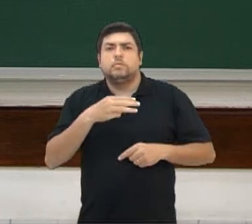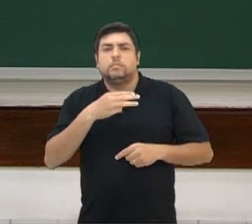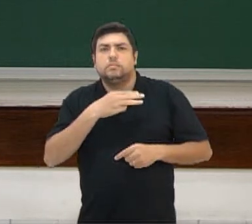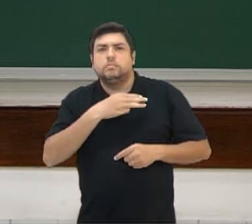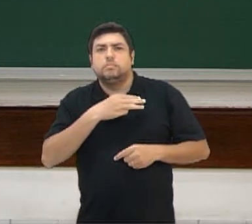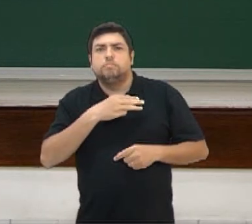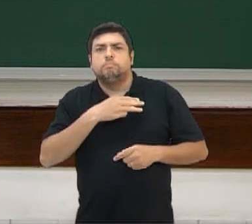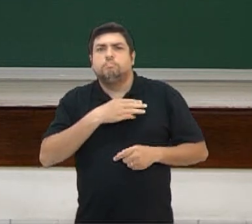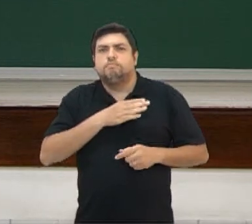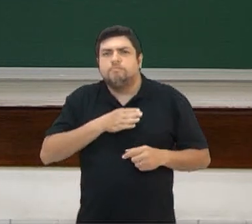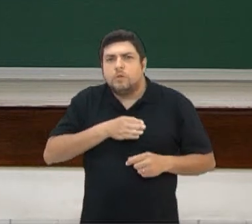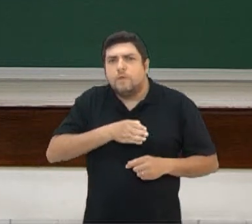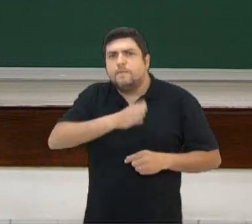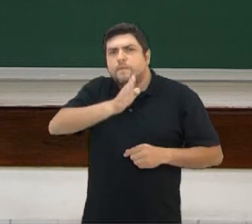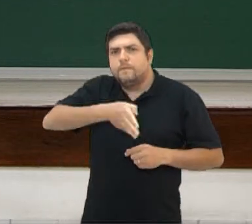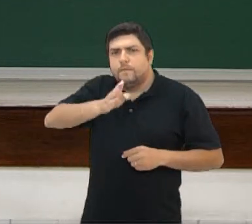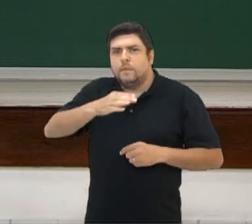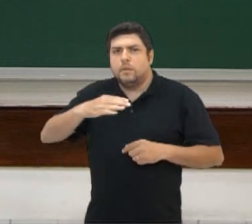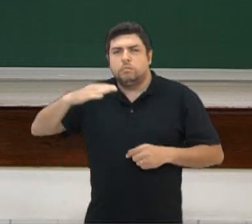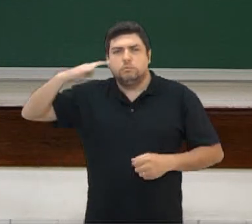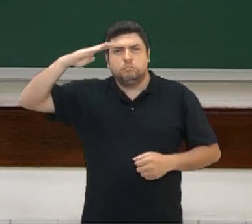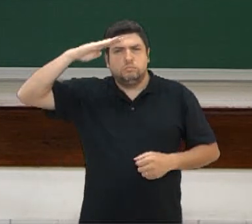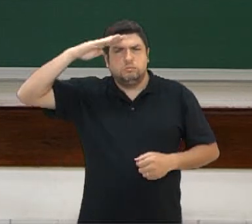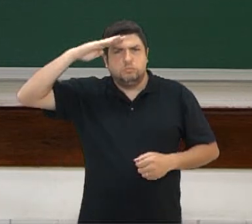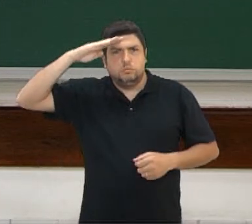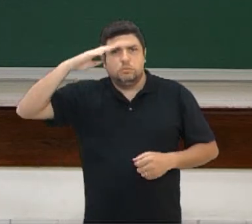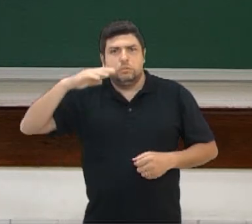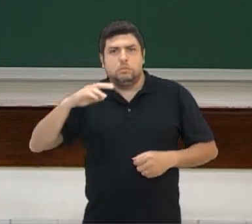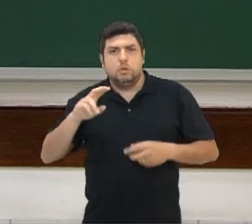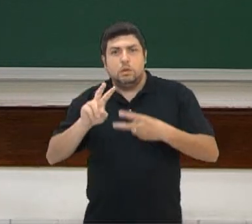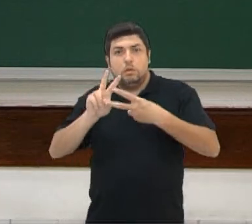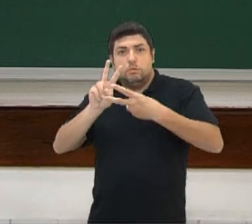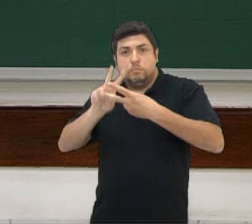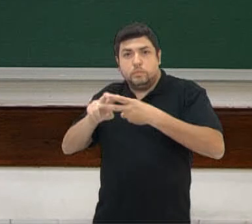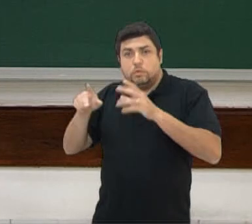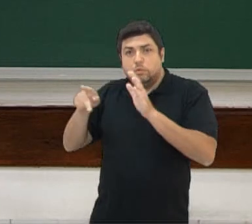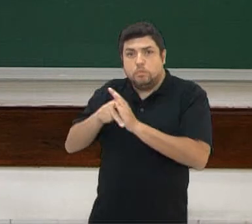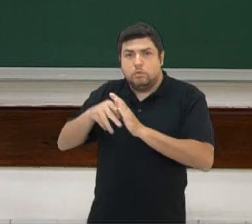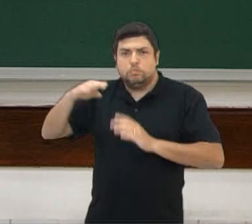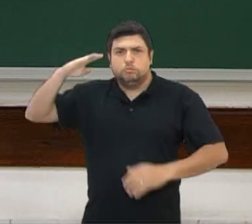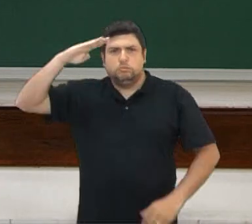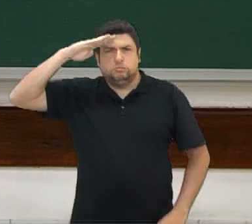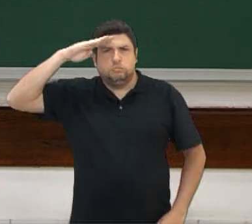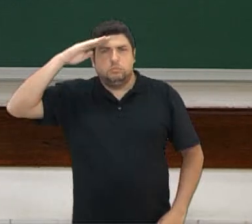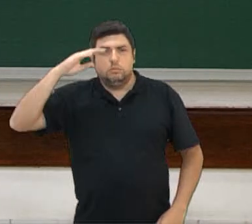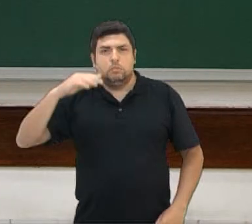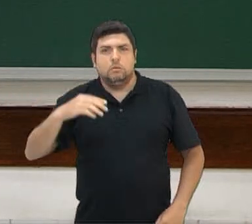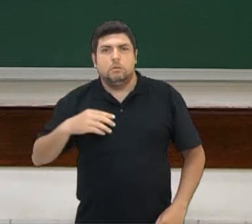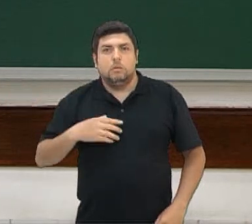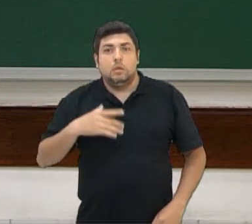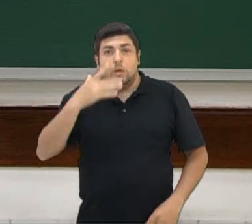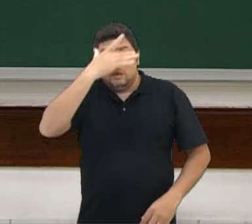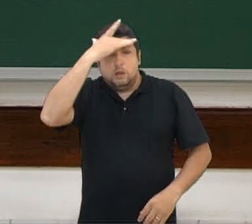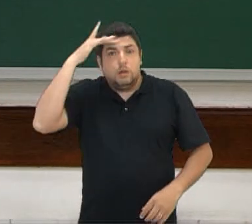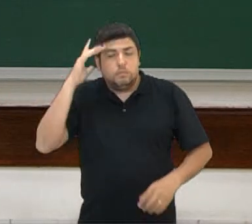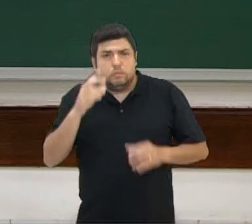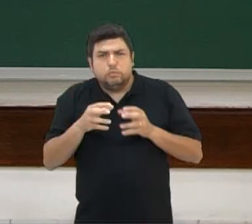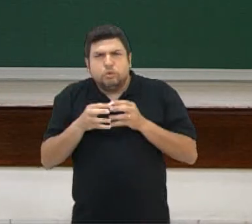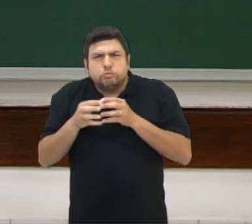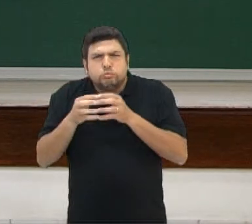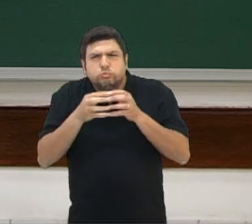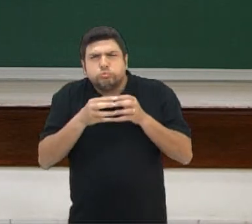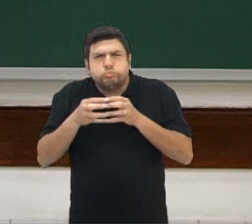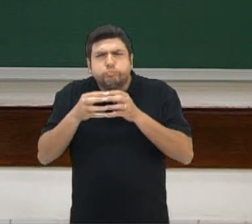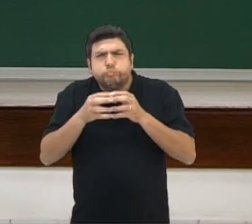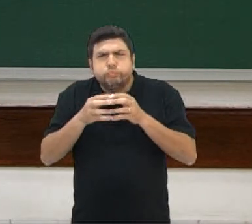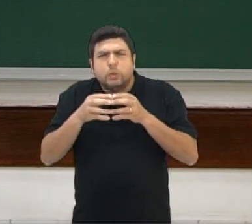missões militares, que às vezes presídios militares, aonde as pessoas elas ficam confinadas por um período inteiro, se não